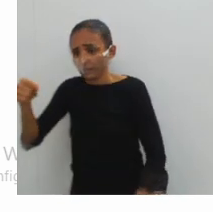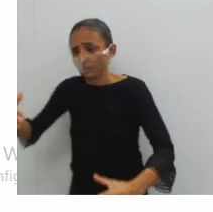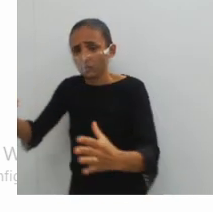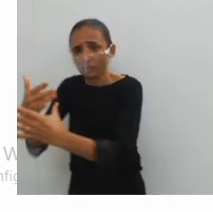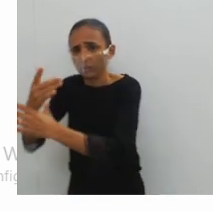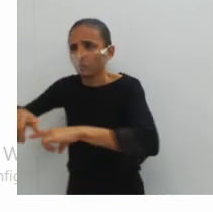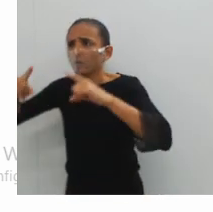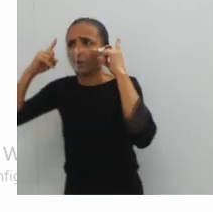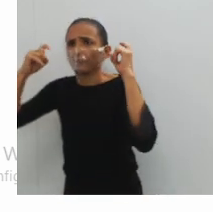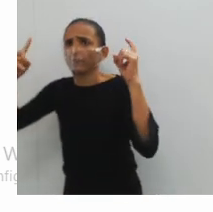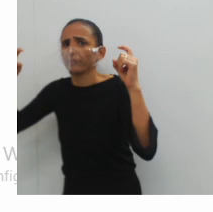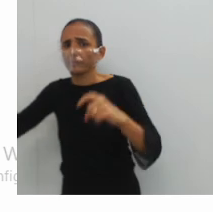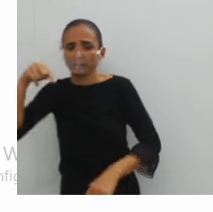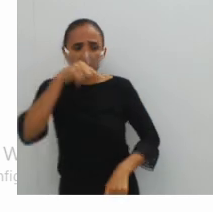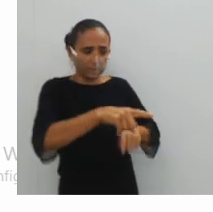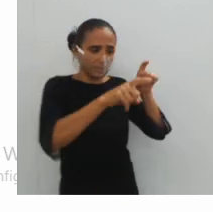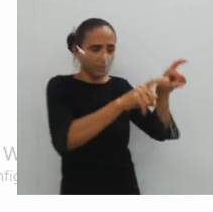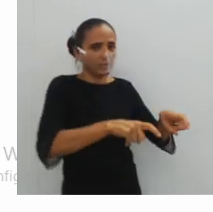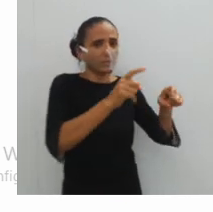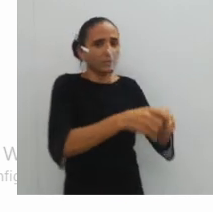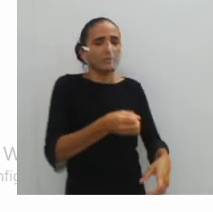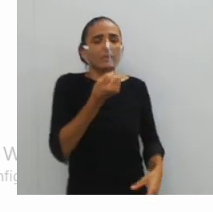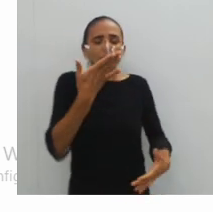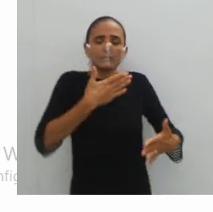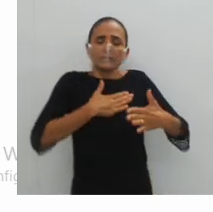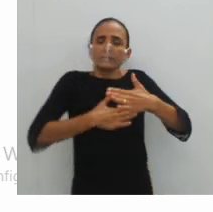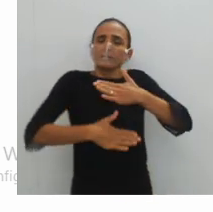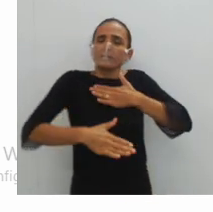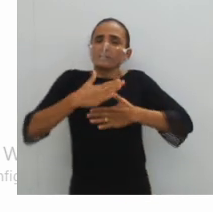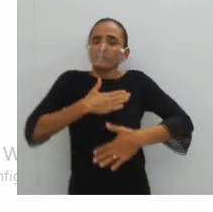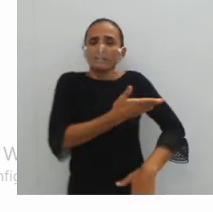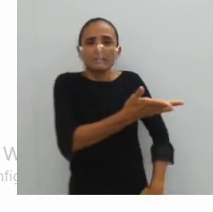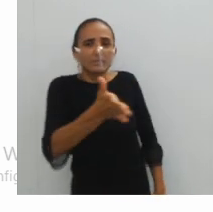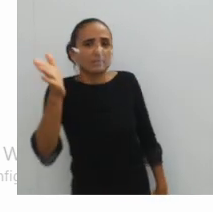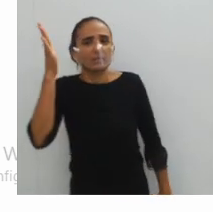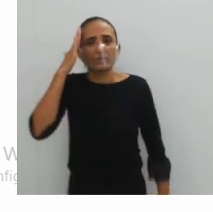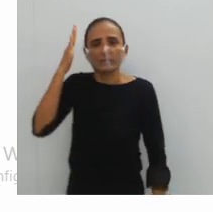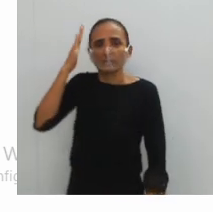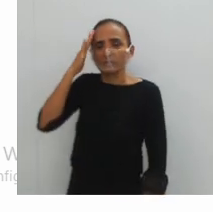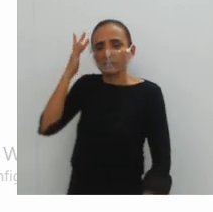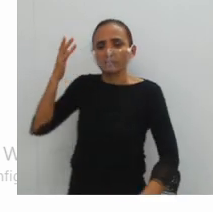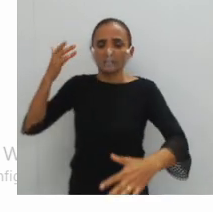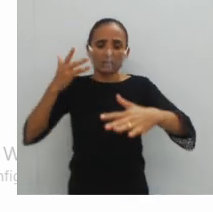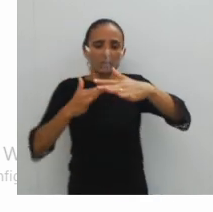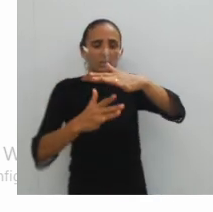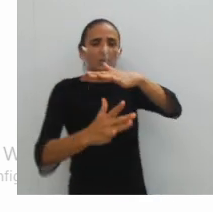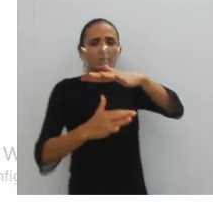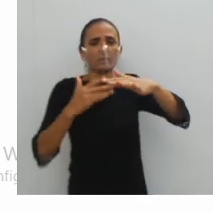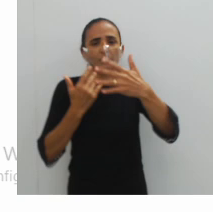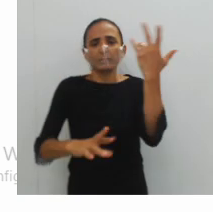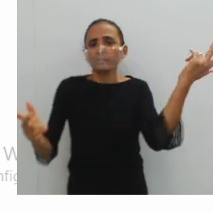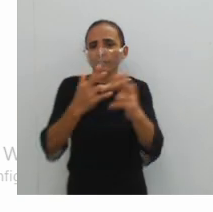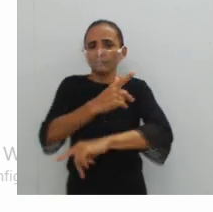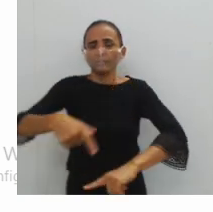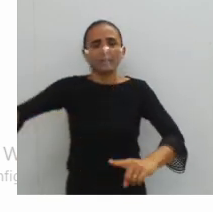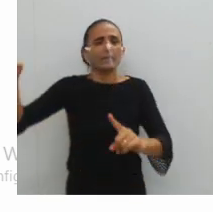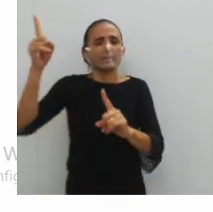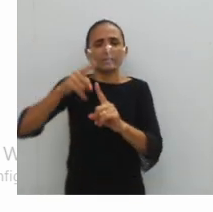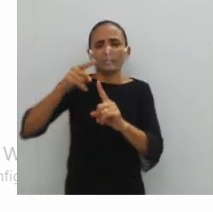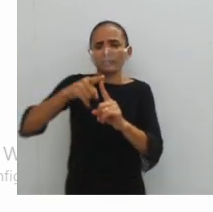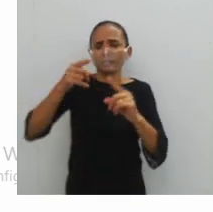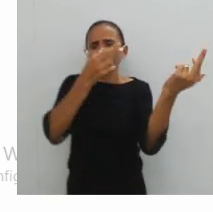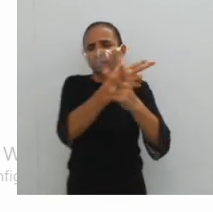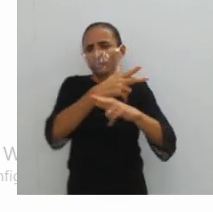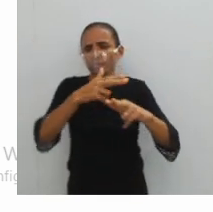gente? Então a gente conheceu esses tipos de migração, esses movimentos migratórios são diversos, são